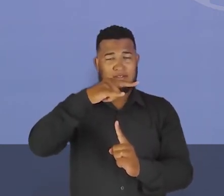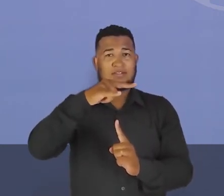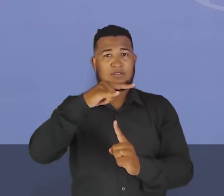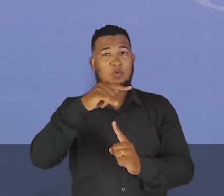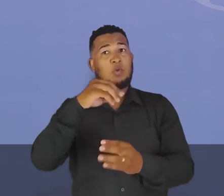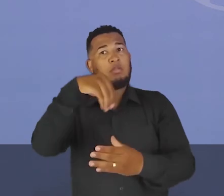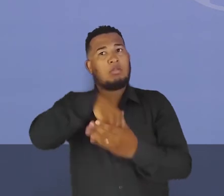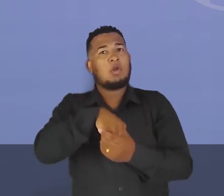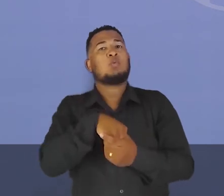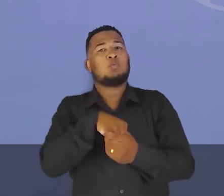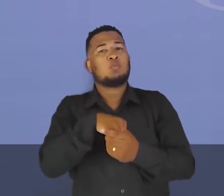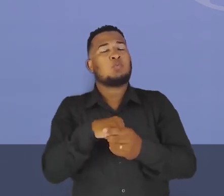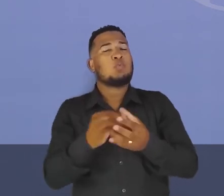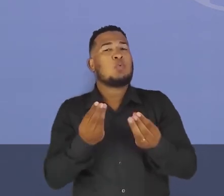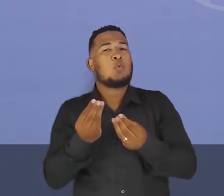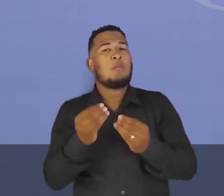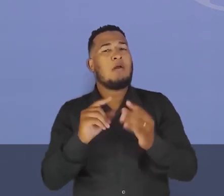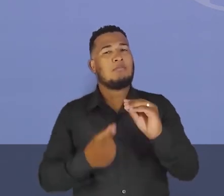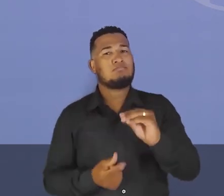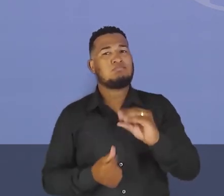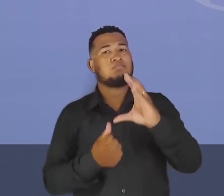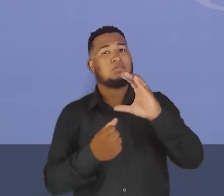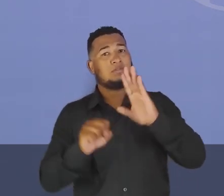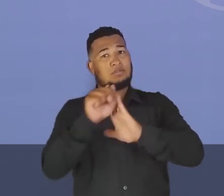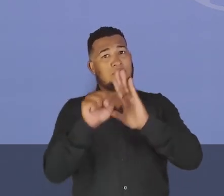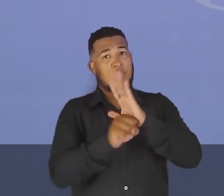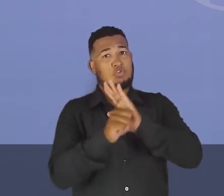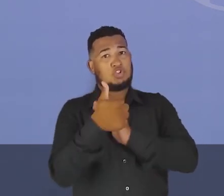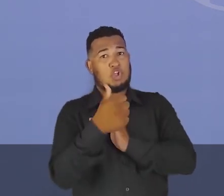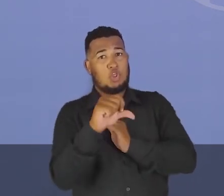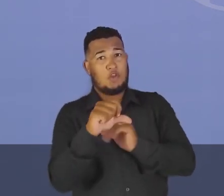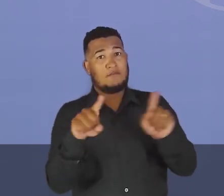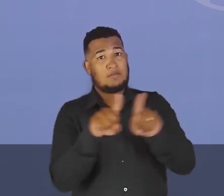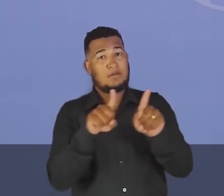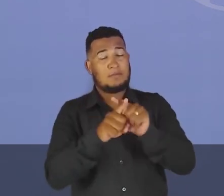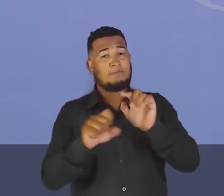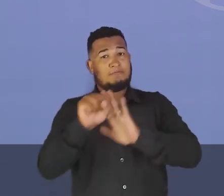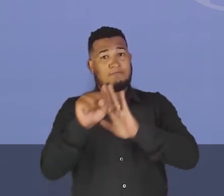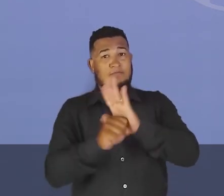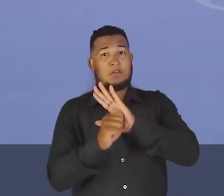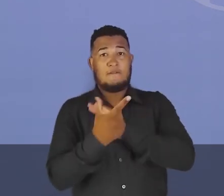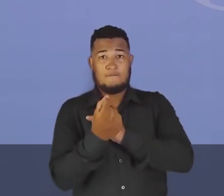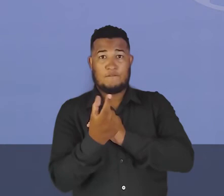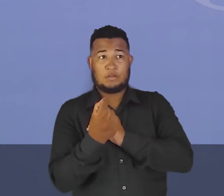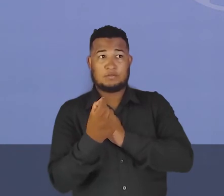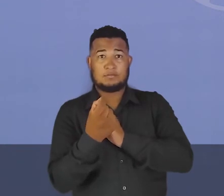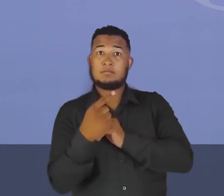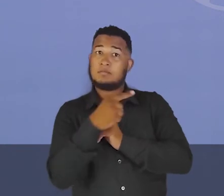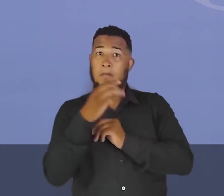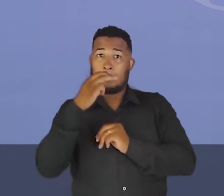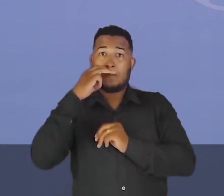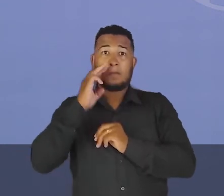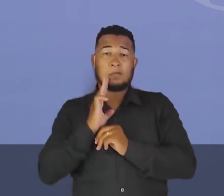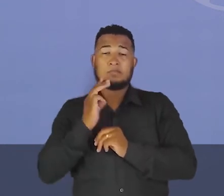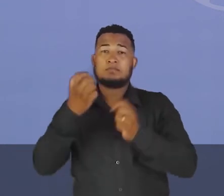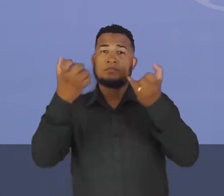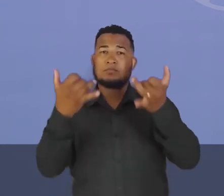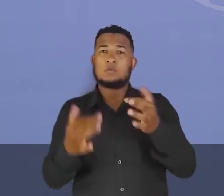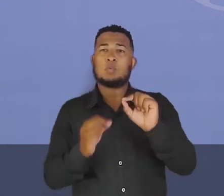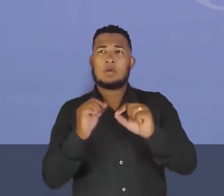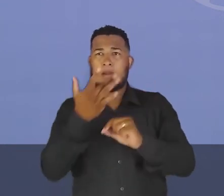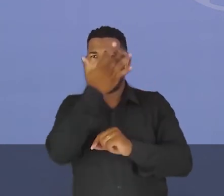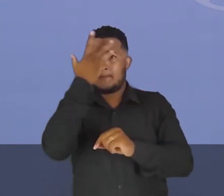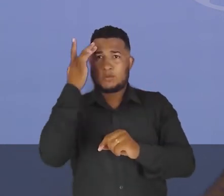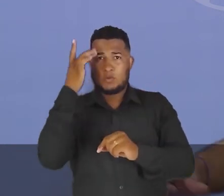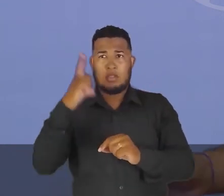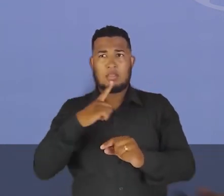no contexto do capitalismo aí no século XIX e no século XX. Segundo Marx, então, a pessoa ela ficava